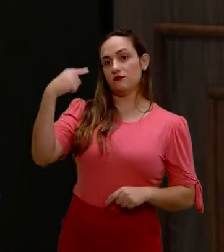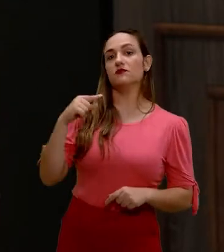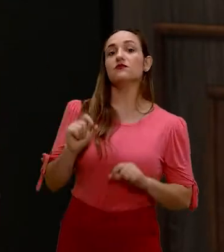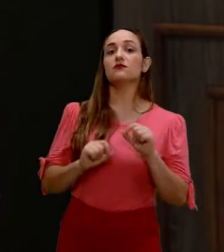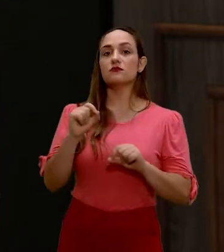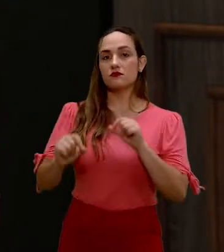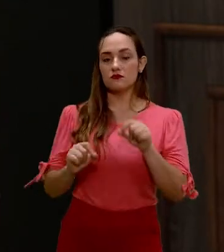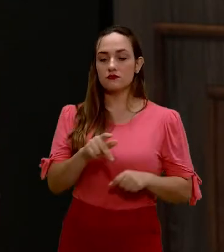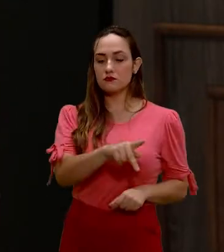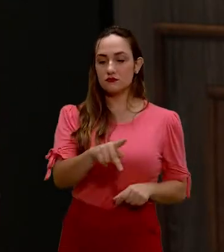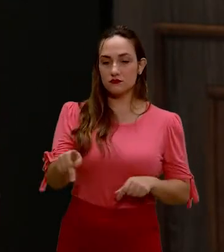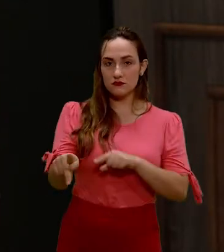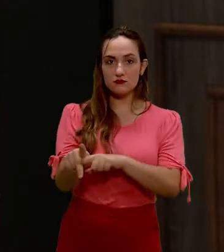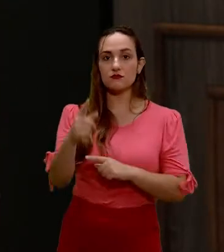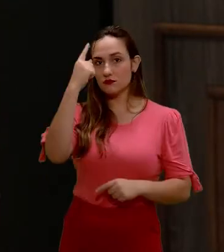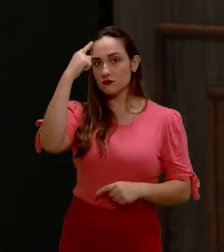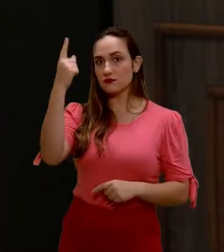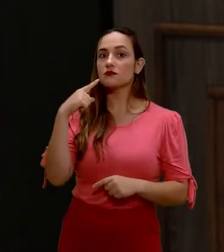que a gente